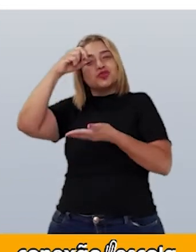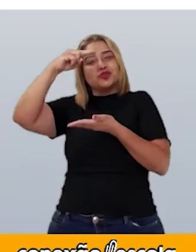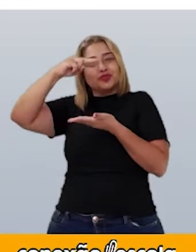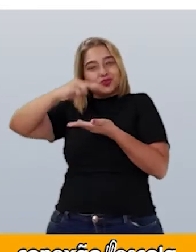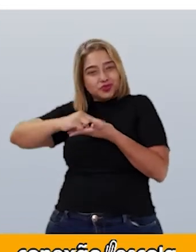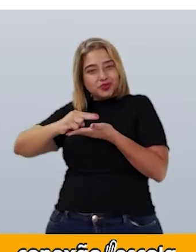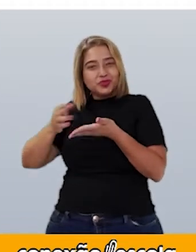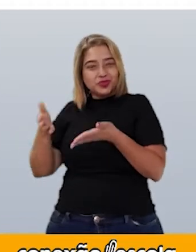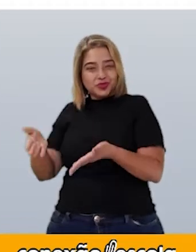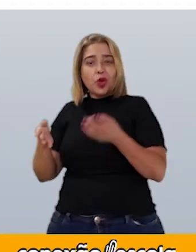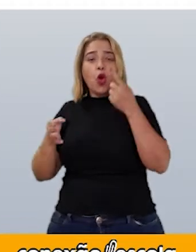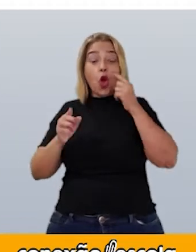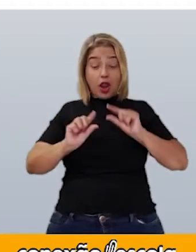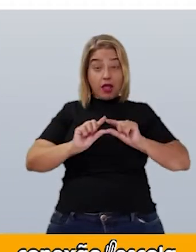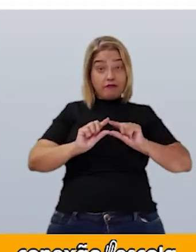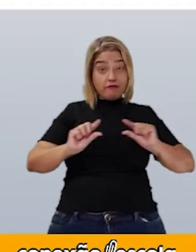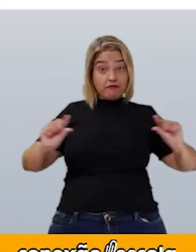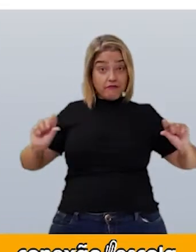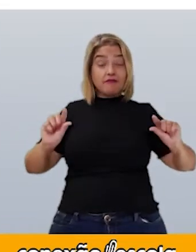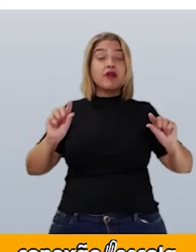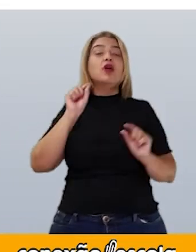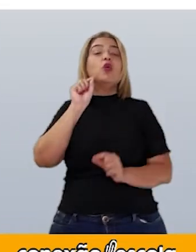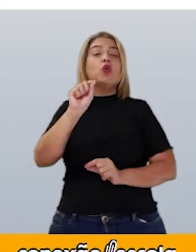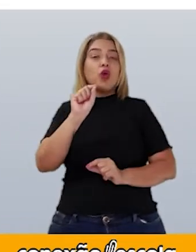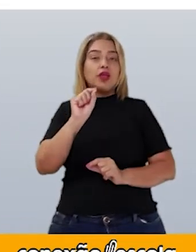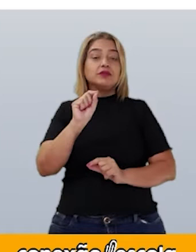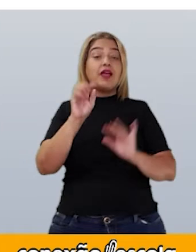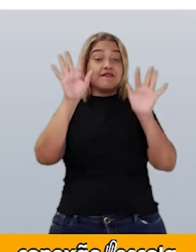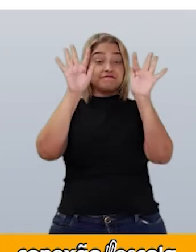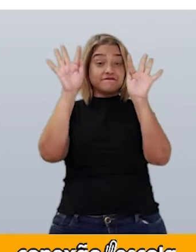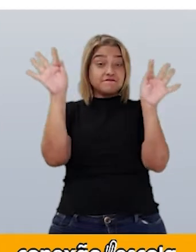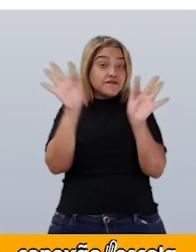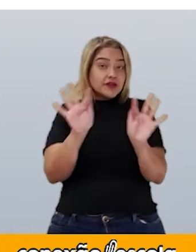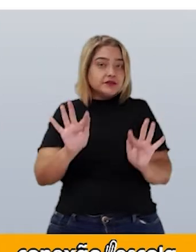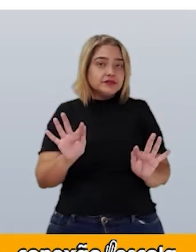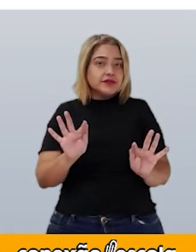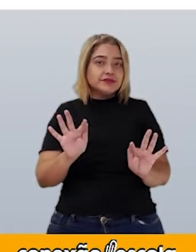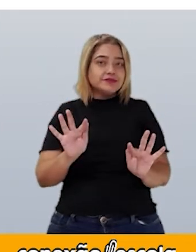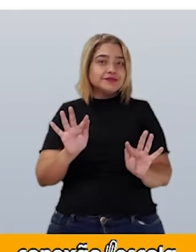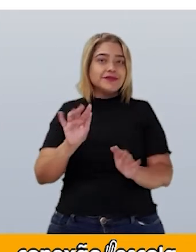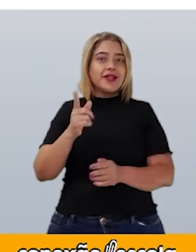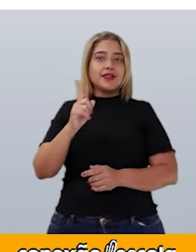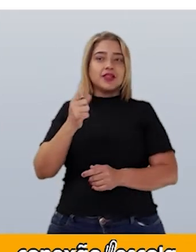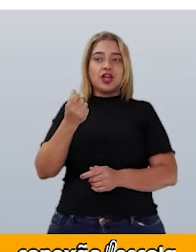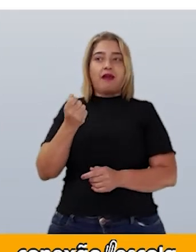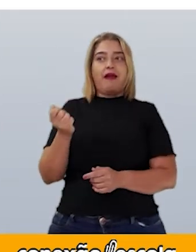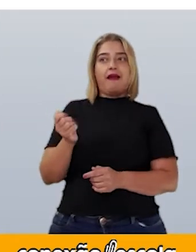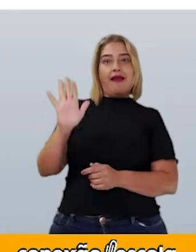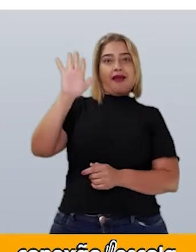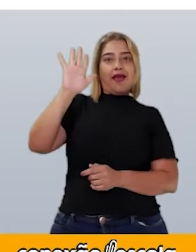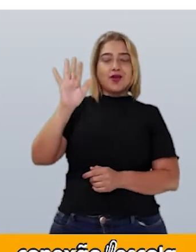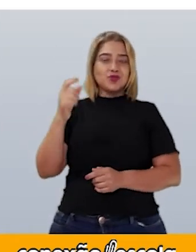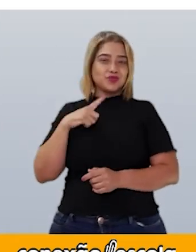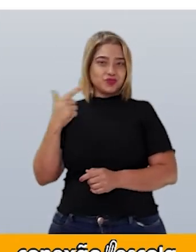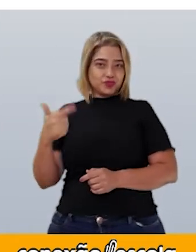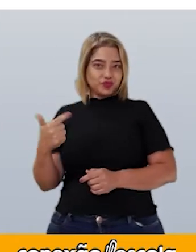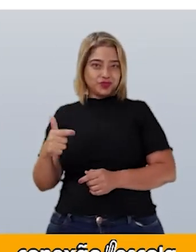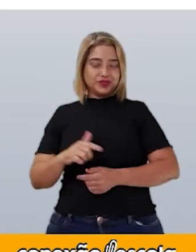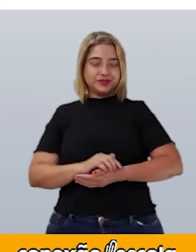logo abaixo uma frase em que está escrito: Felicidade não custa caro.